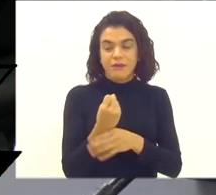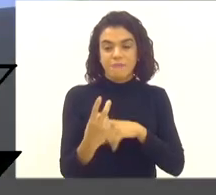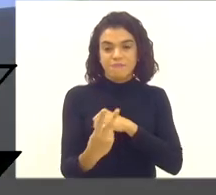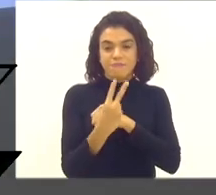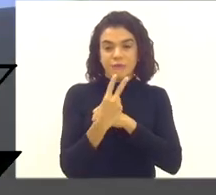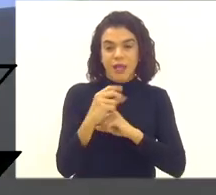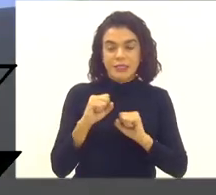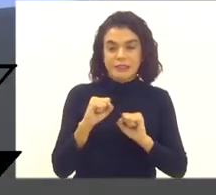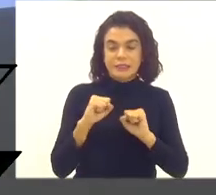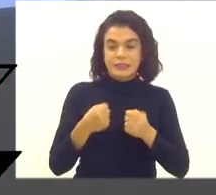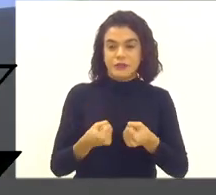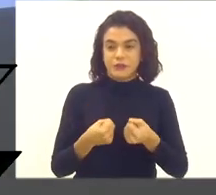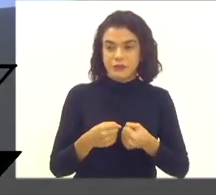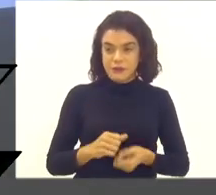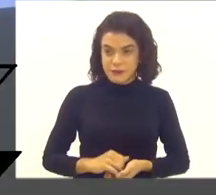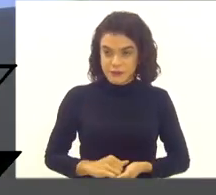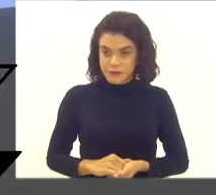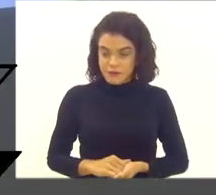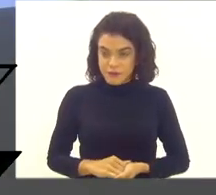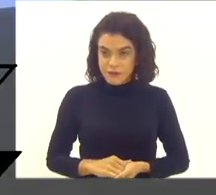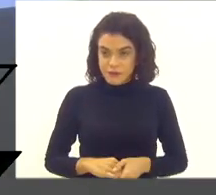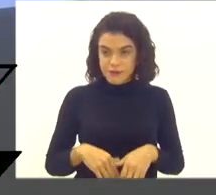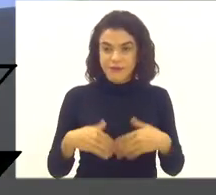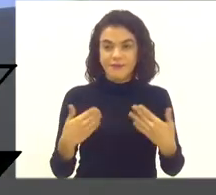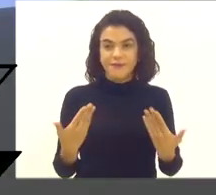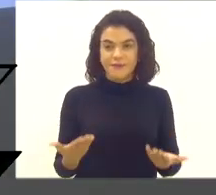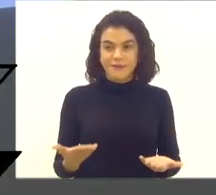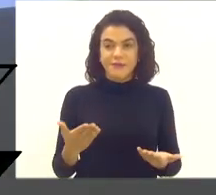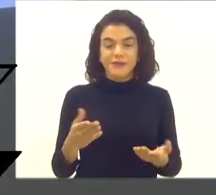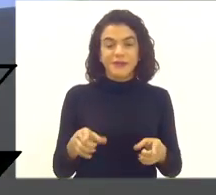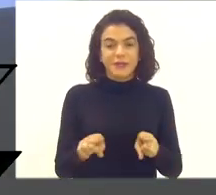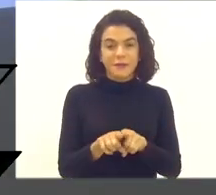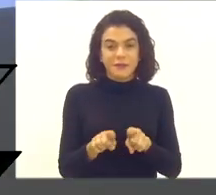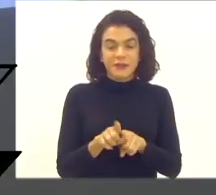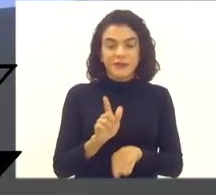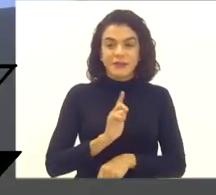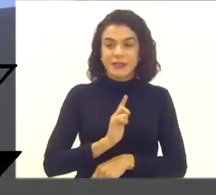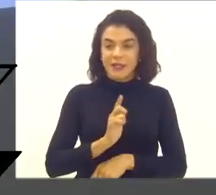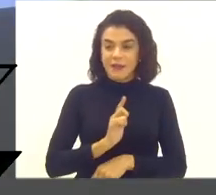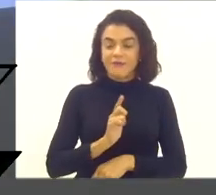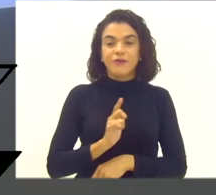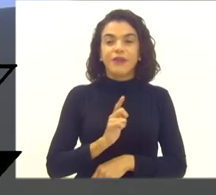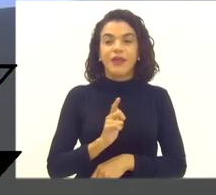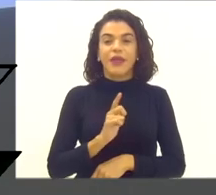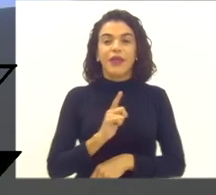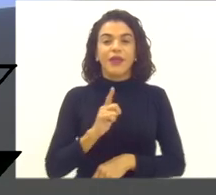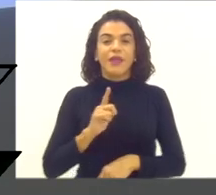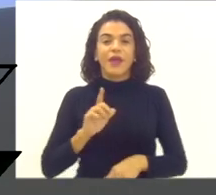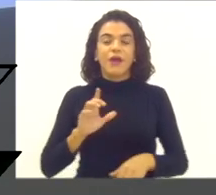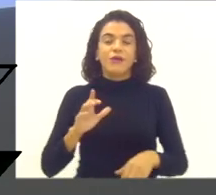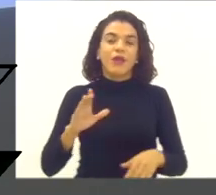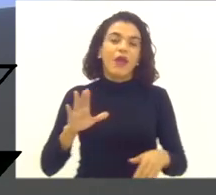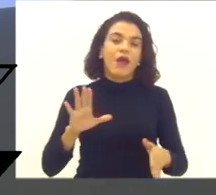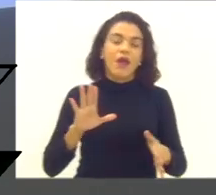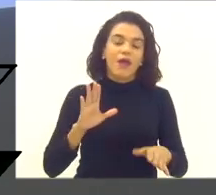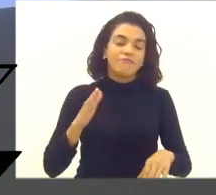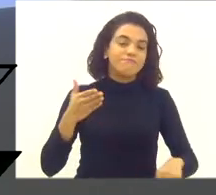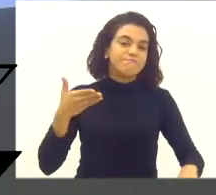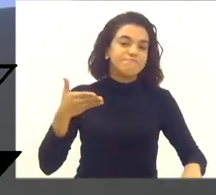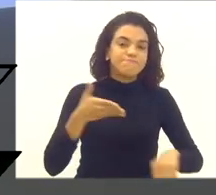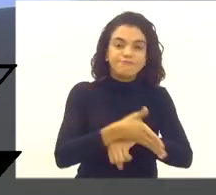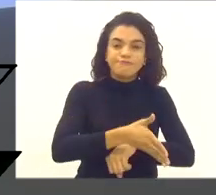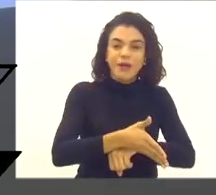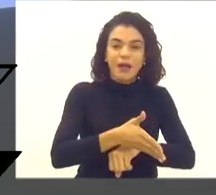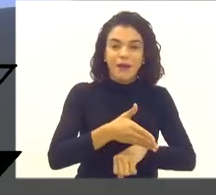segurança e aí a gente teve também a gente fala que das invasões né dos um bomben não sei quem que